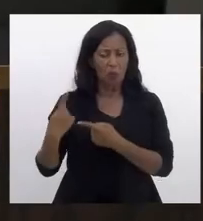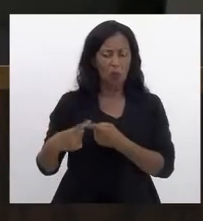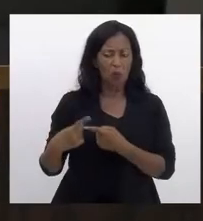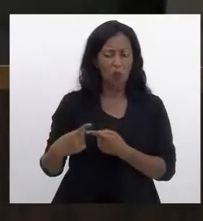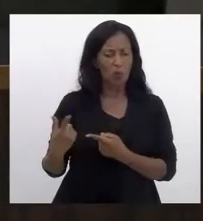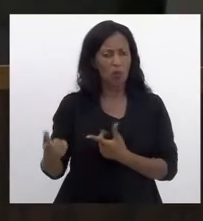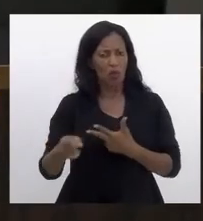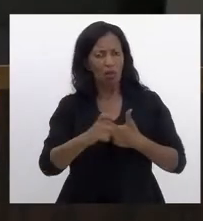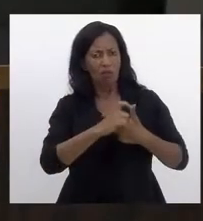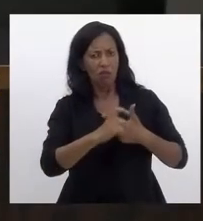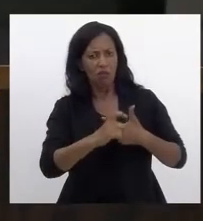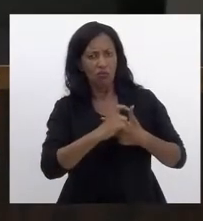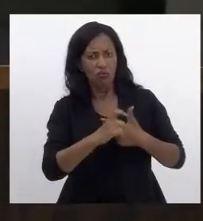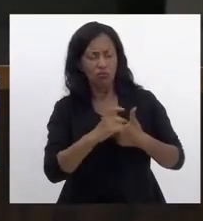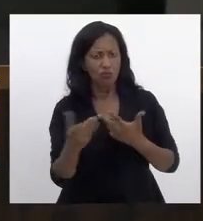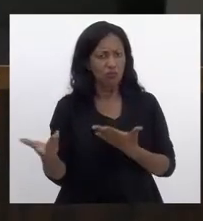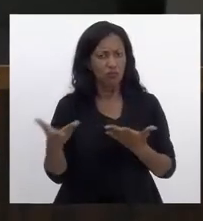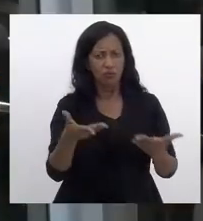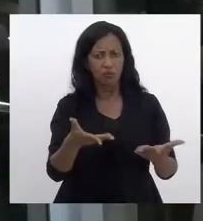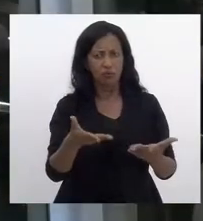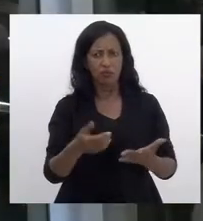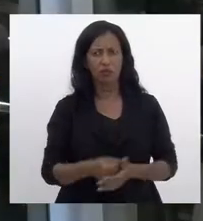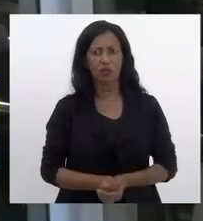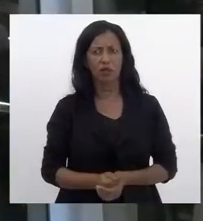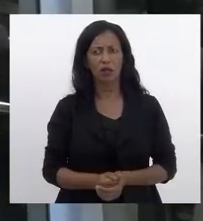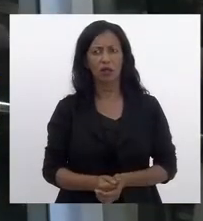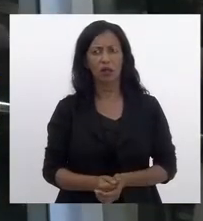que o Poder Executivo, né,